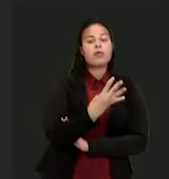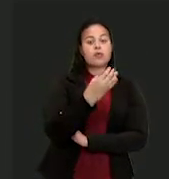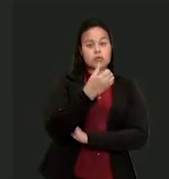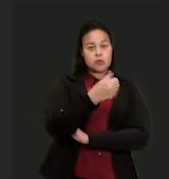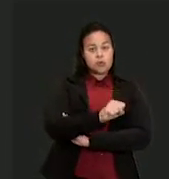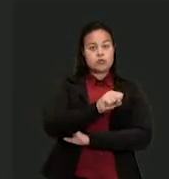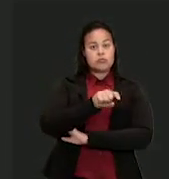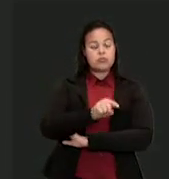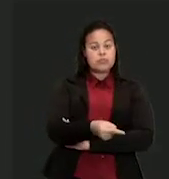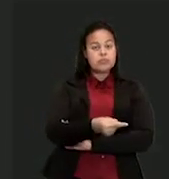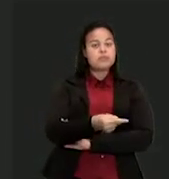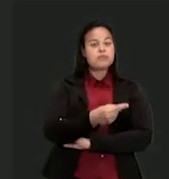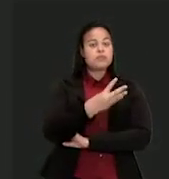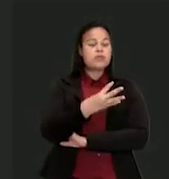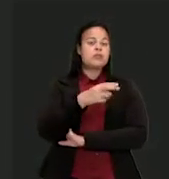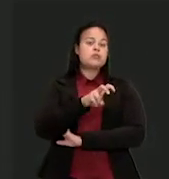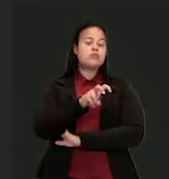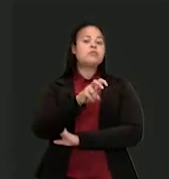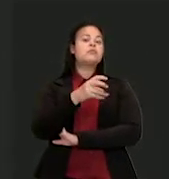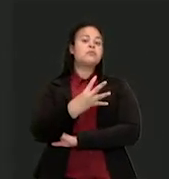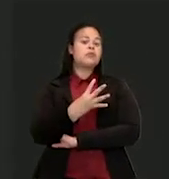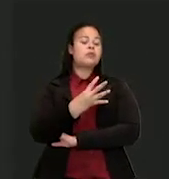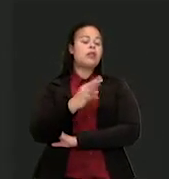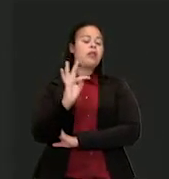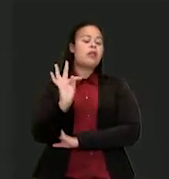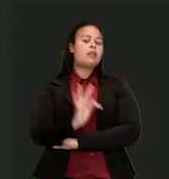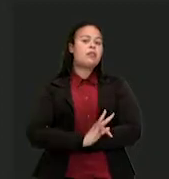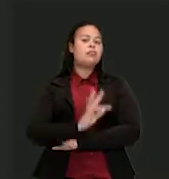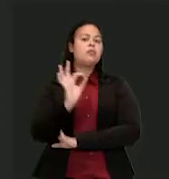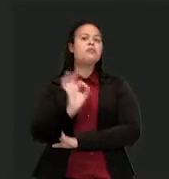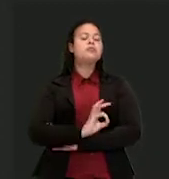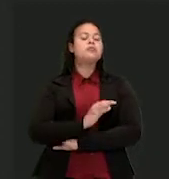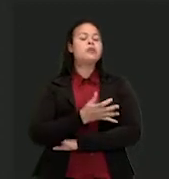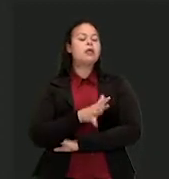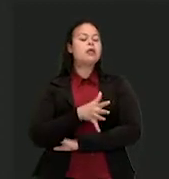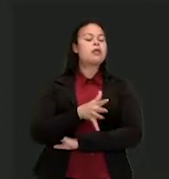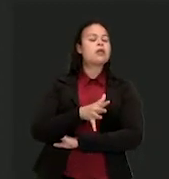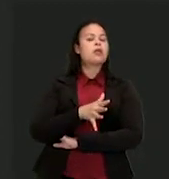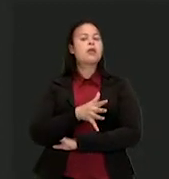48.554. Qual é a taxa de porcentagem aproximada